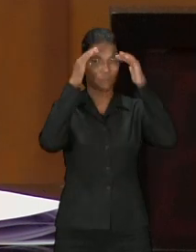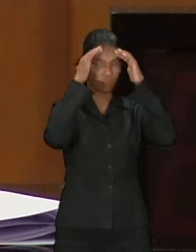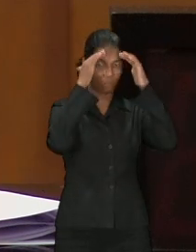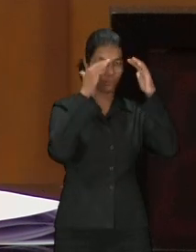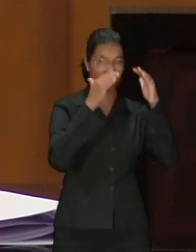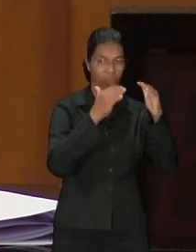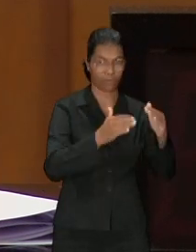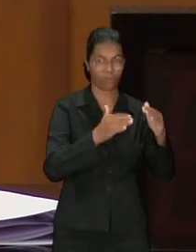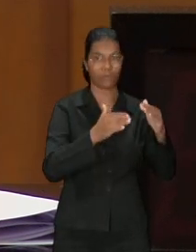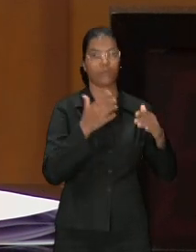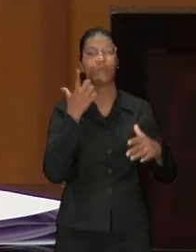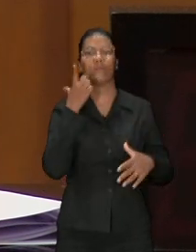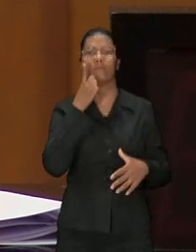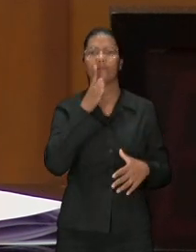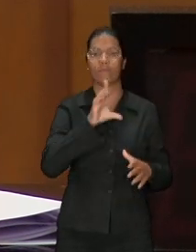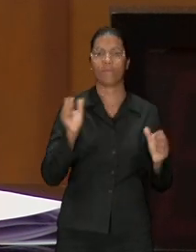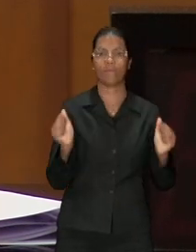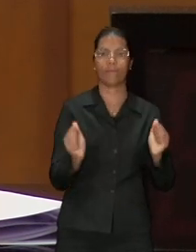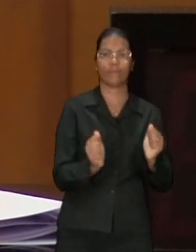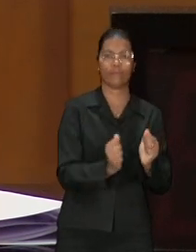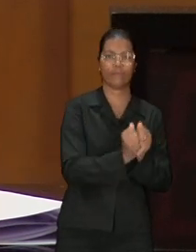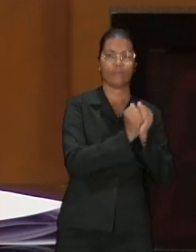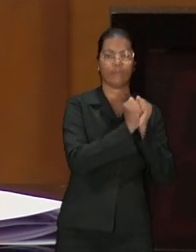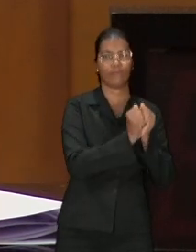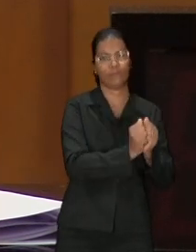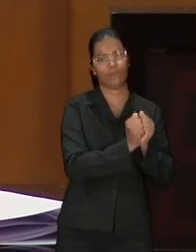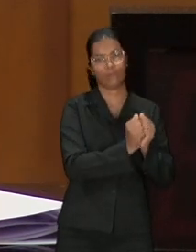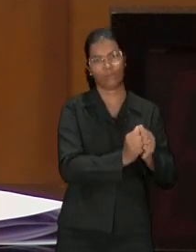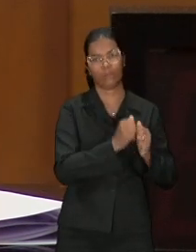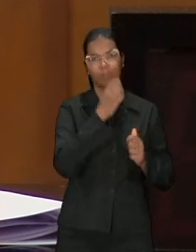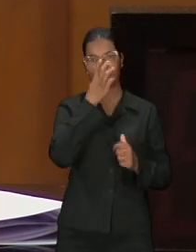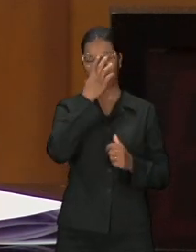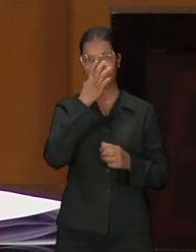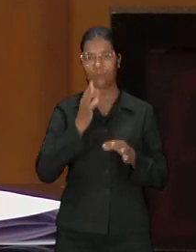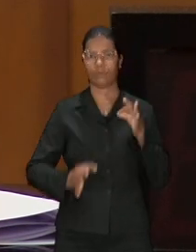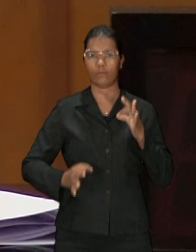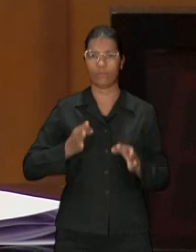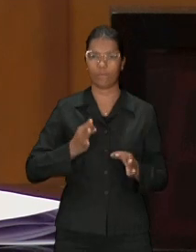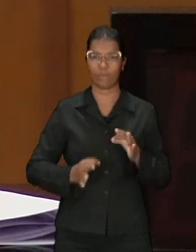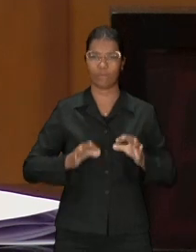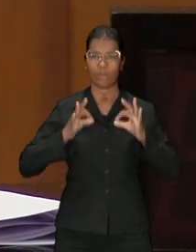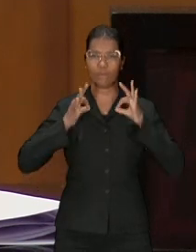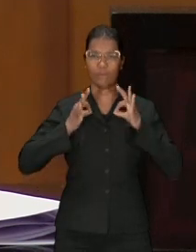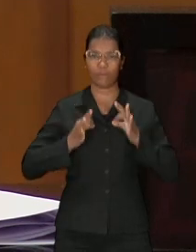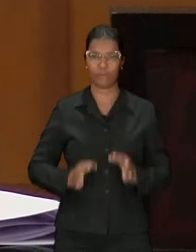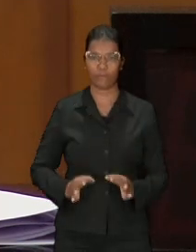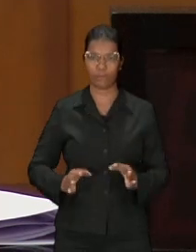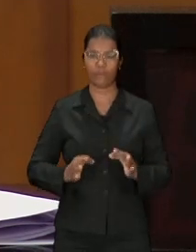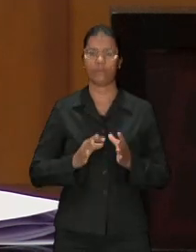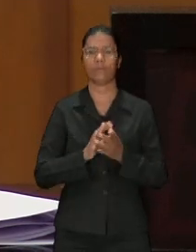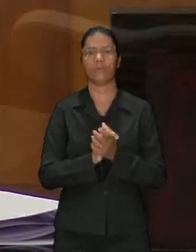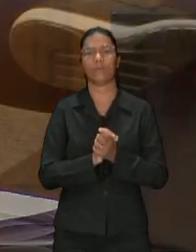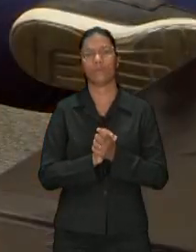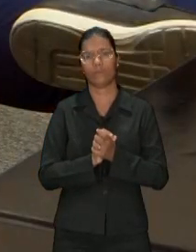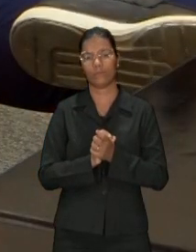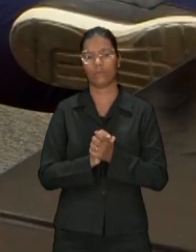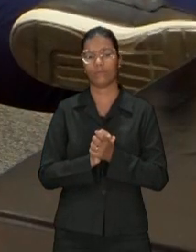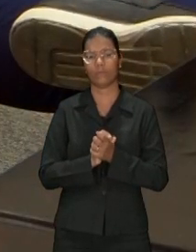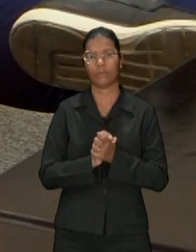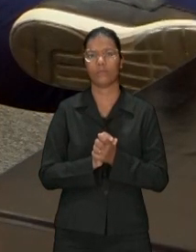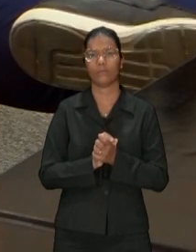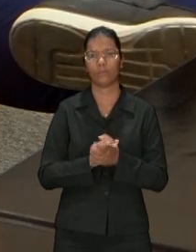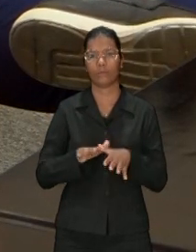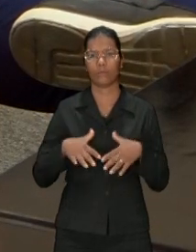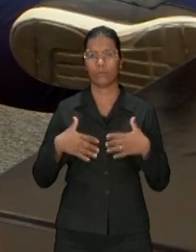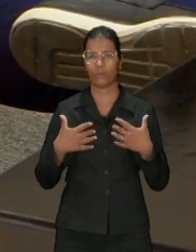final, coletivo, a justiça em seu sentido mais amplo, ou seja, o bem comum. Pedi